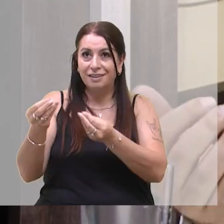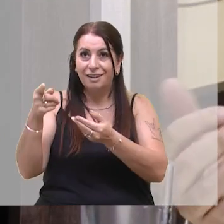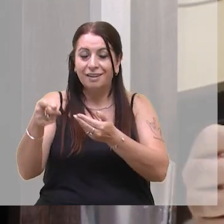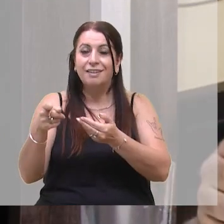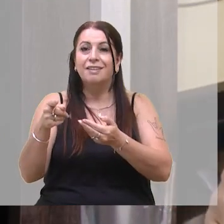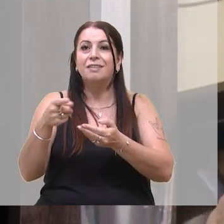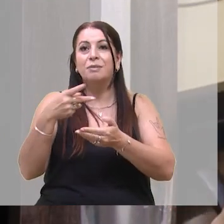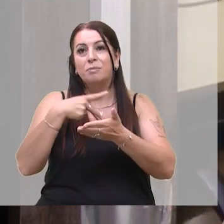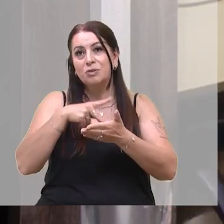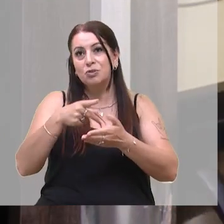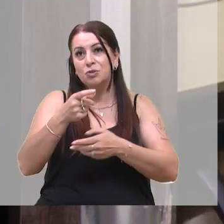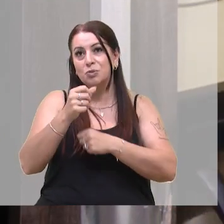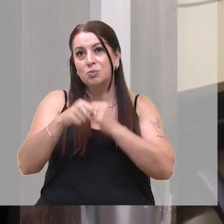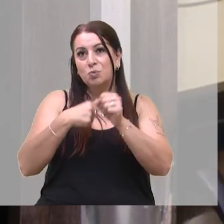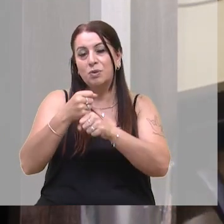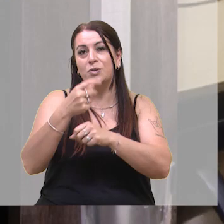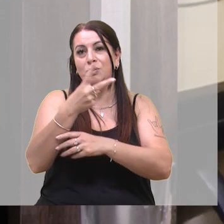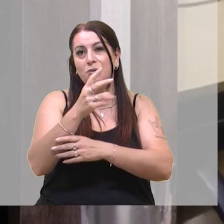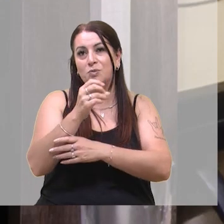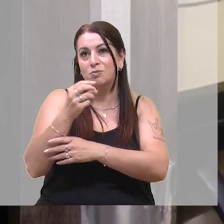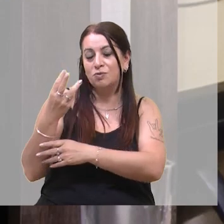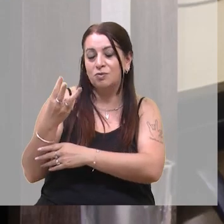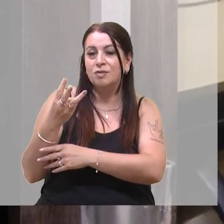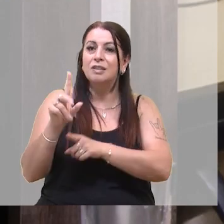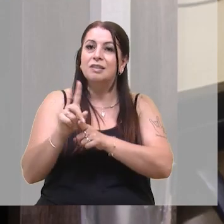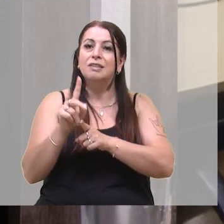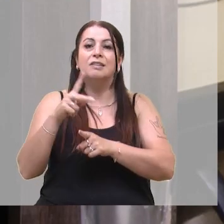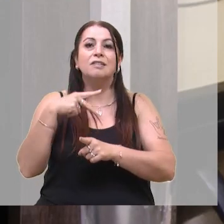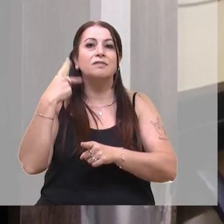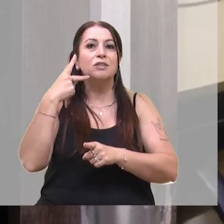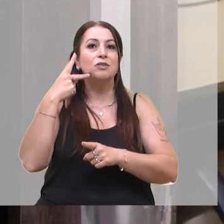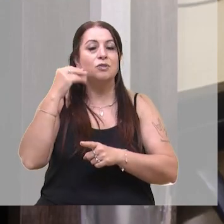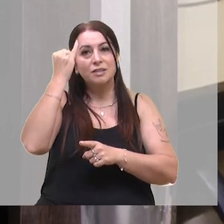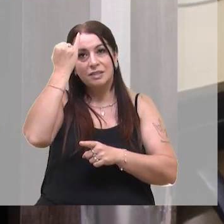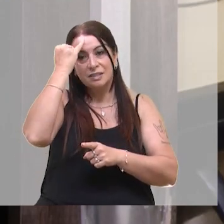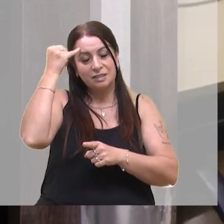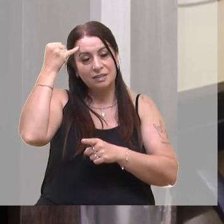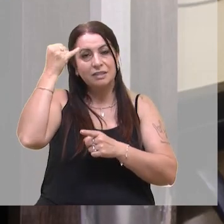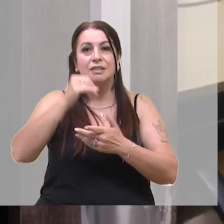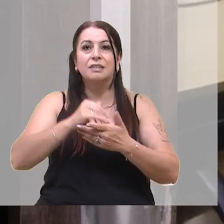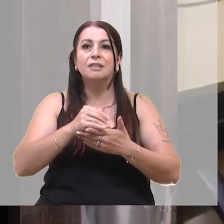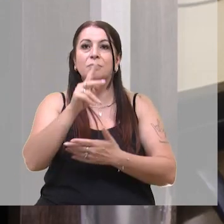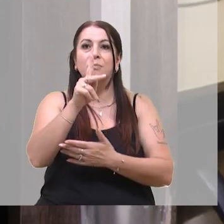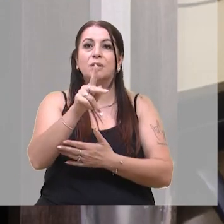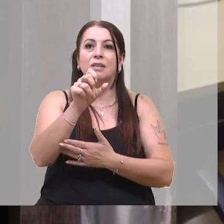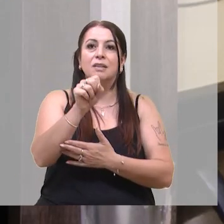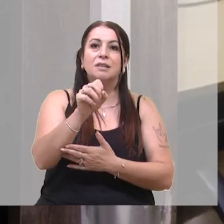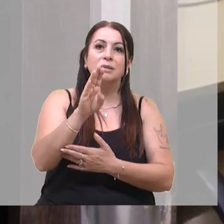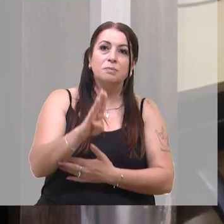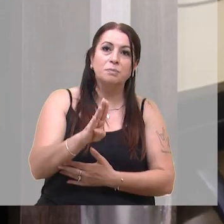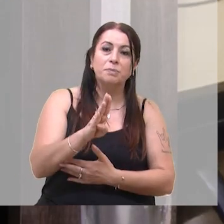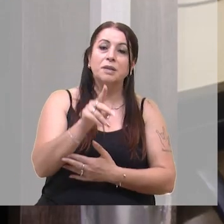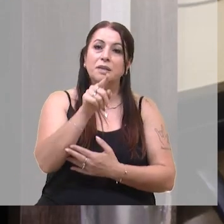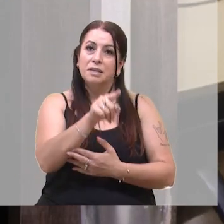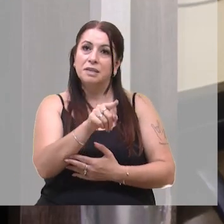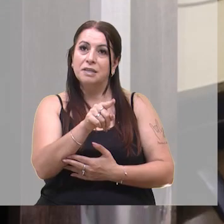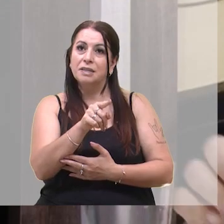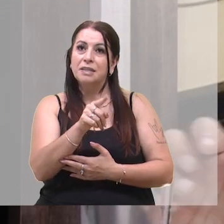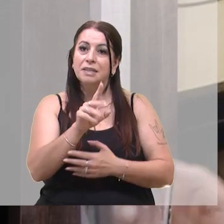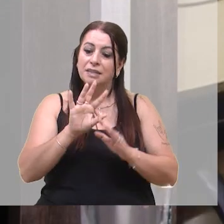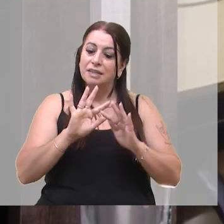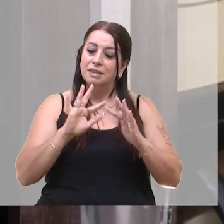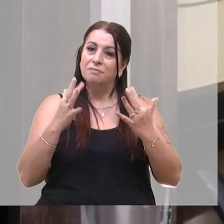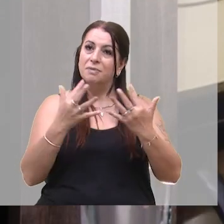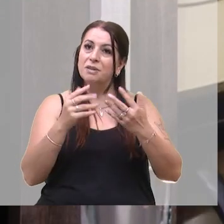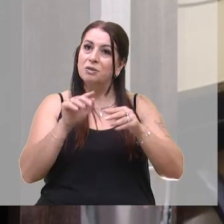que presidiu a casa ao longo de 2023, vereador Zé D'Ambrosio, do PSB. A senhora se cerca de